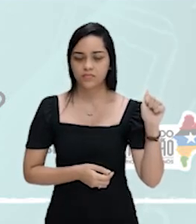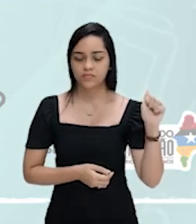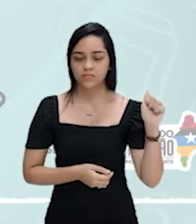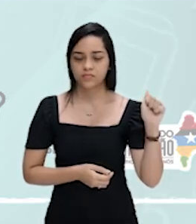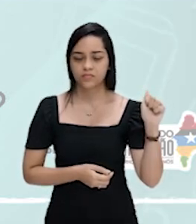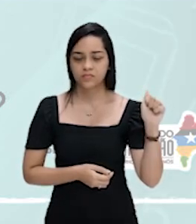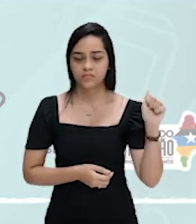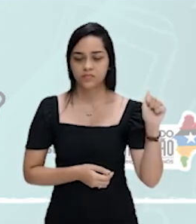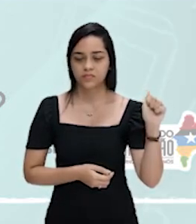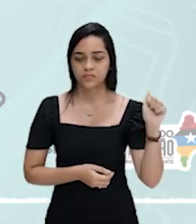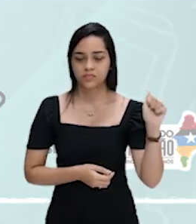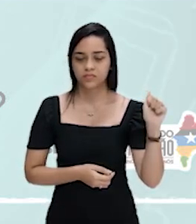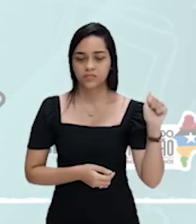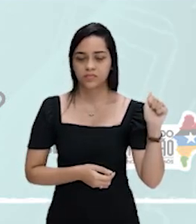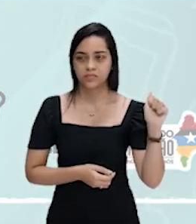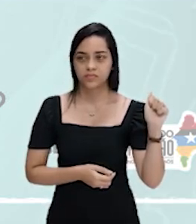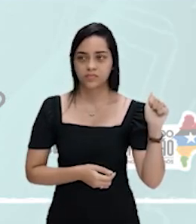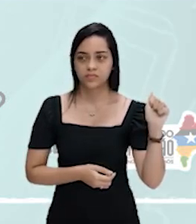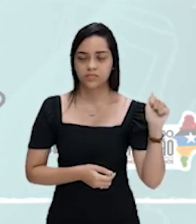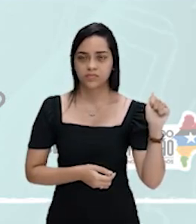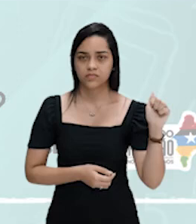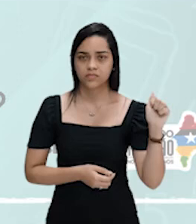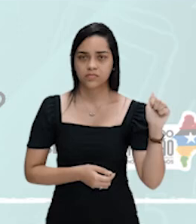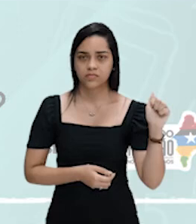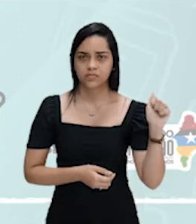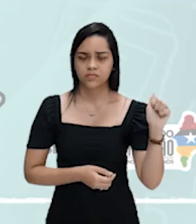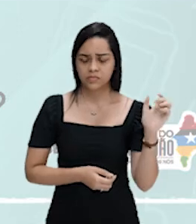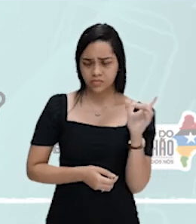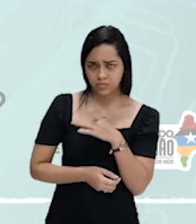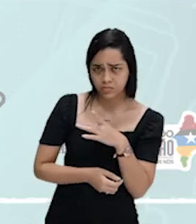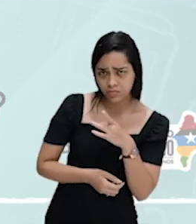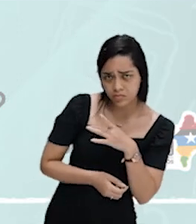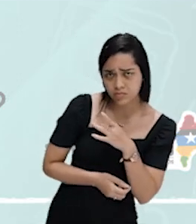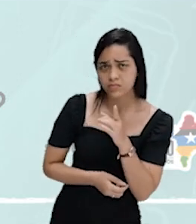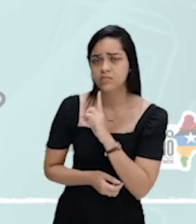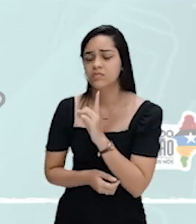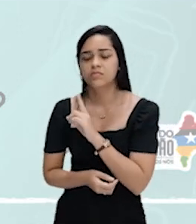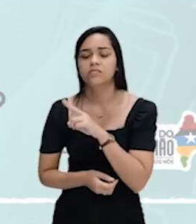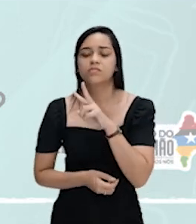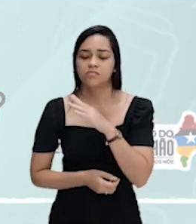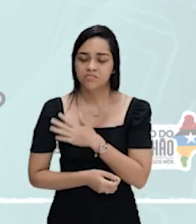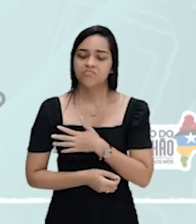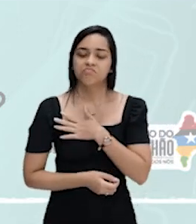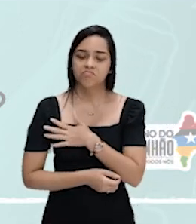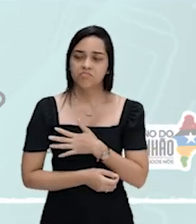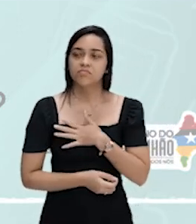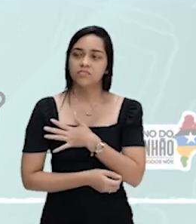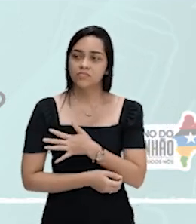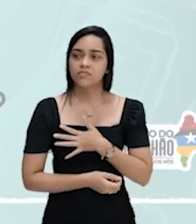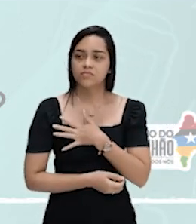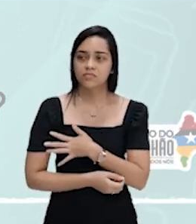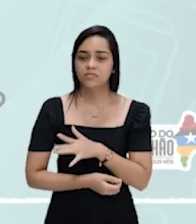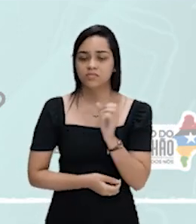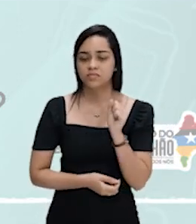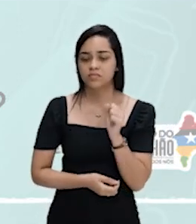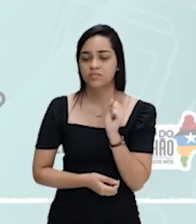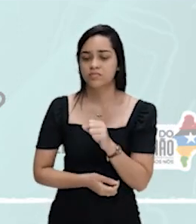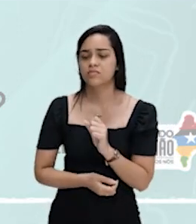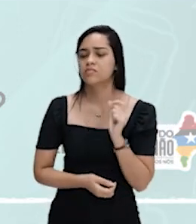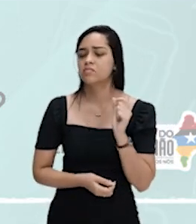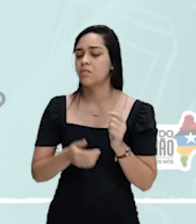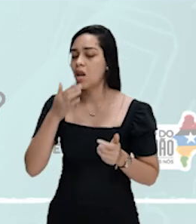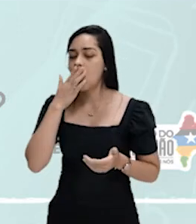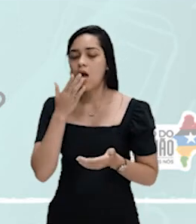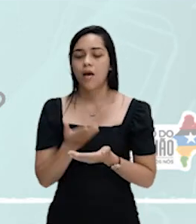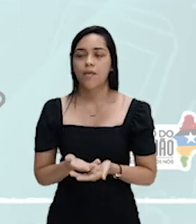assustada com isso mas ela não fica não ela vai gostar é o contrário ela vai gostar da ideia o que